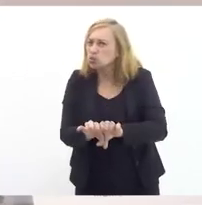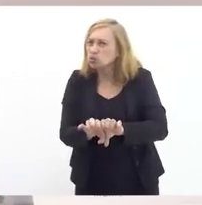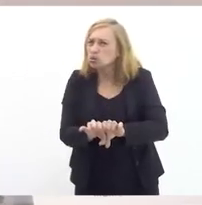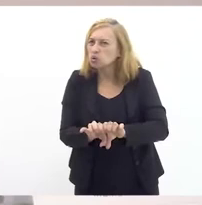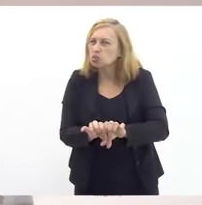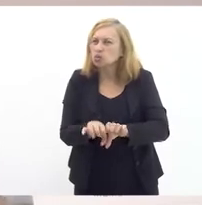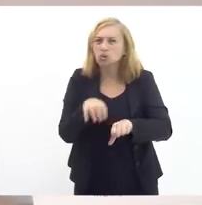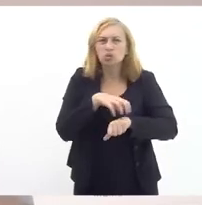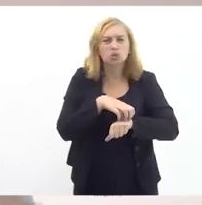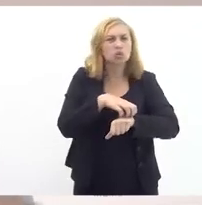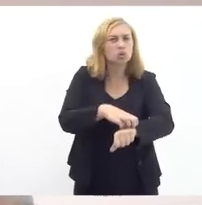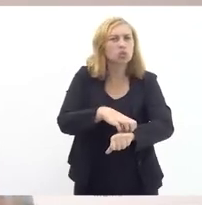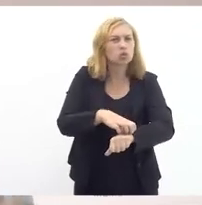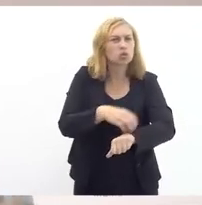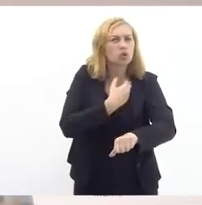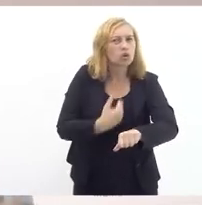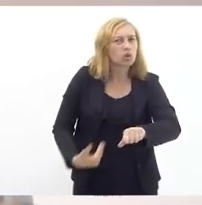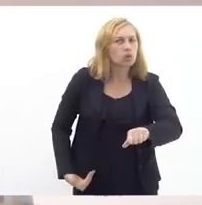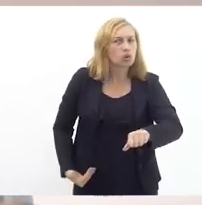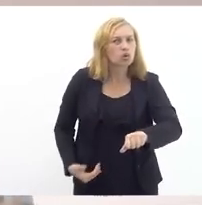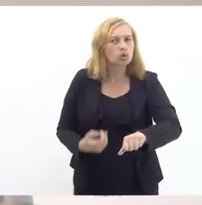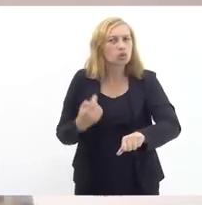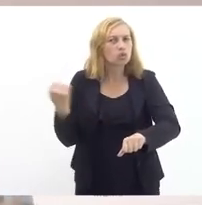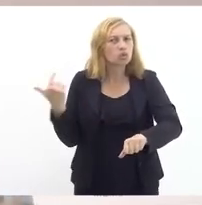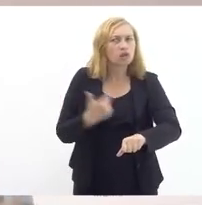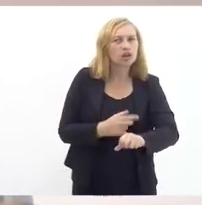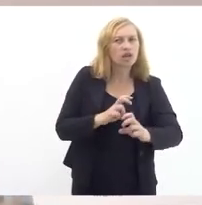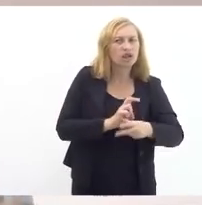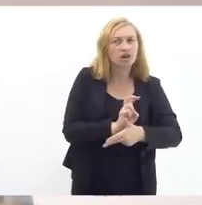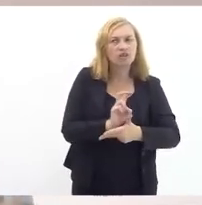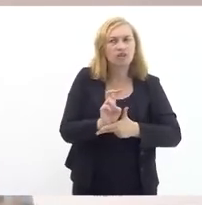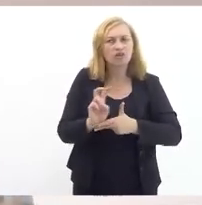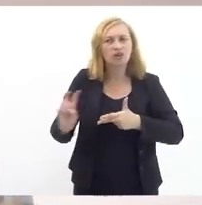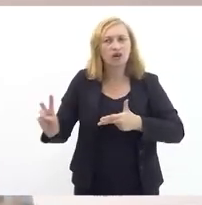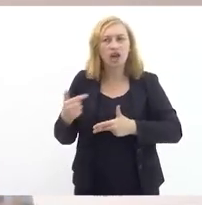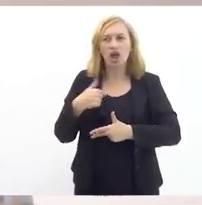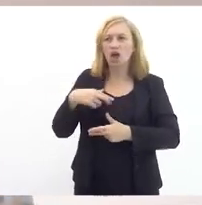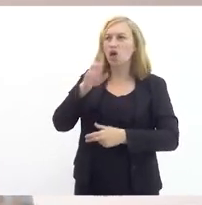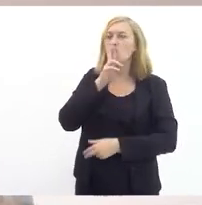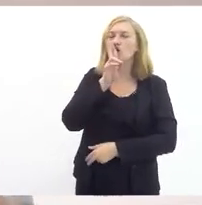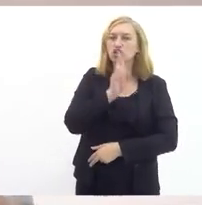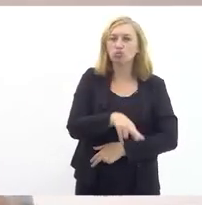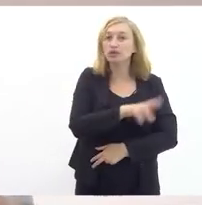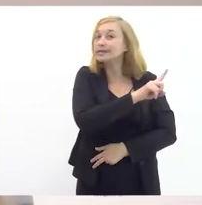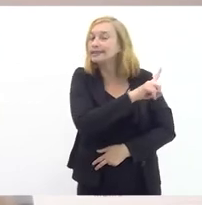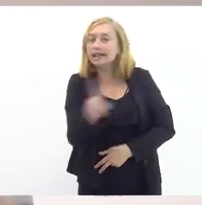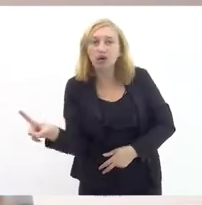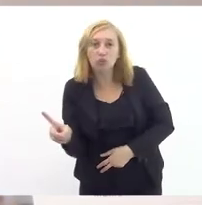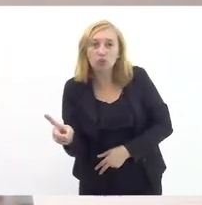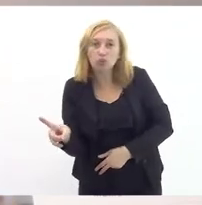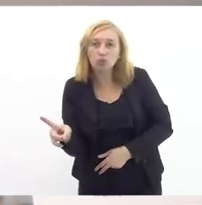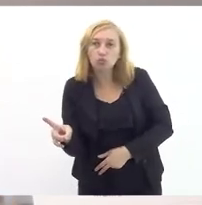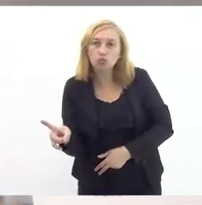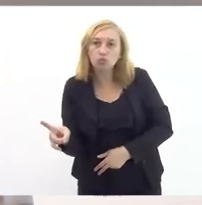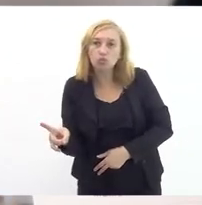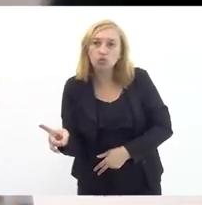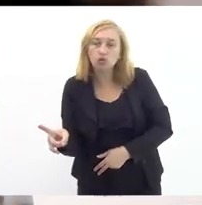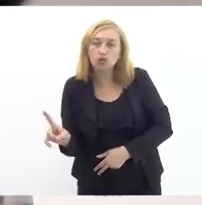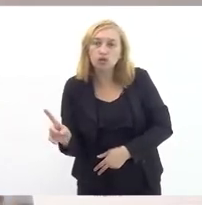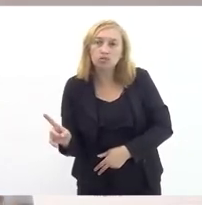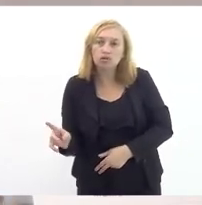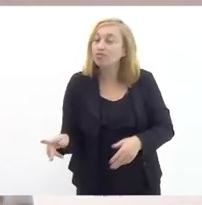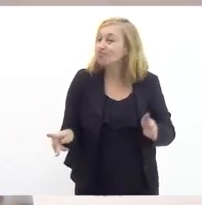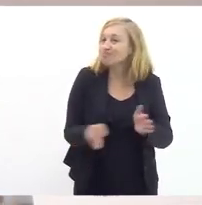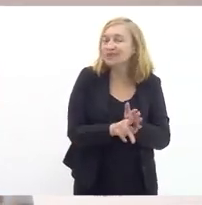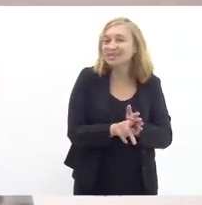transporte público que a ferrovia? Eu mesmo respondo, não. E não faz parte desse